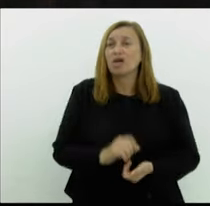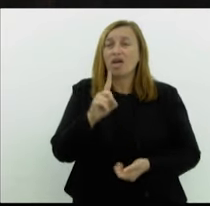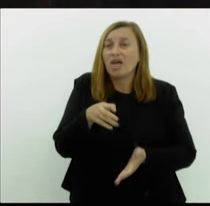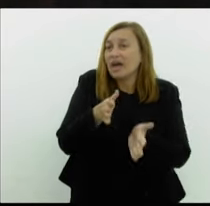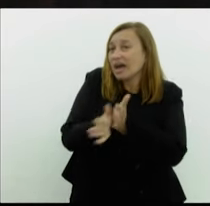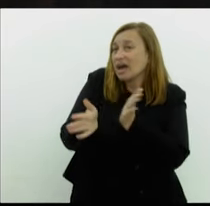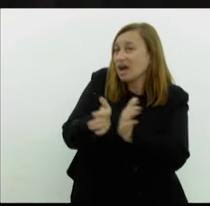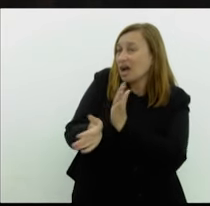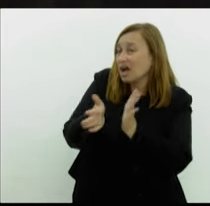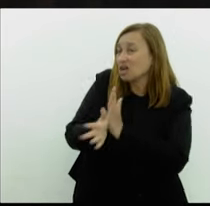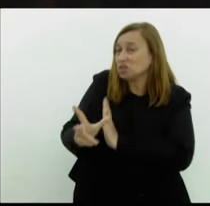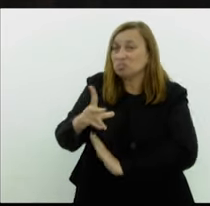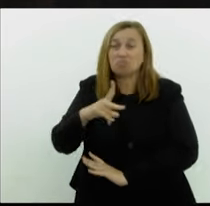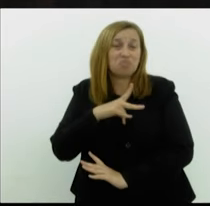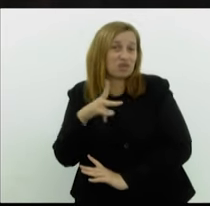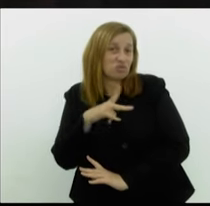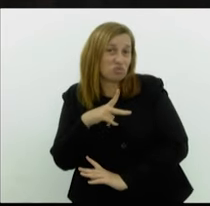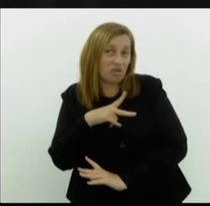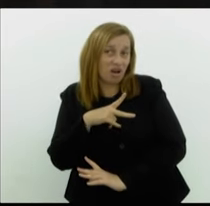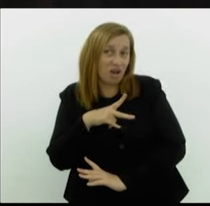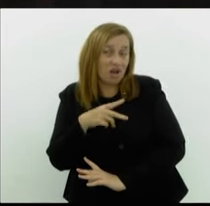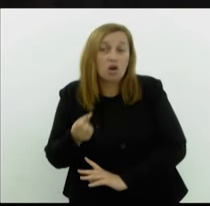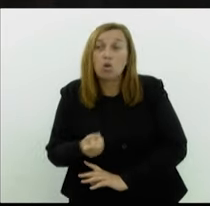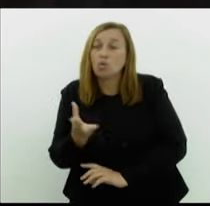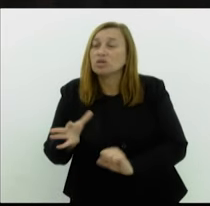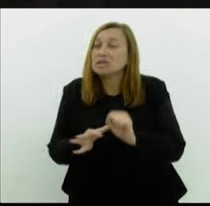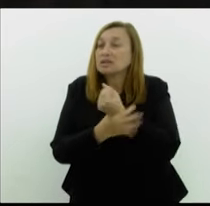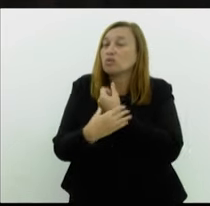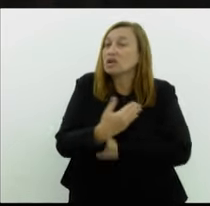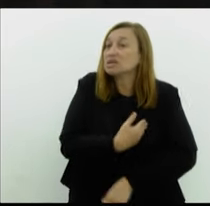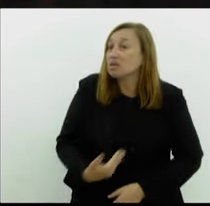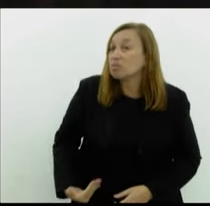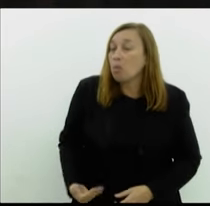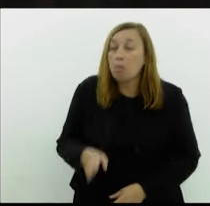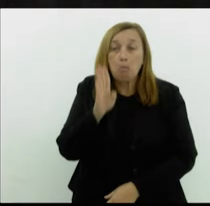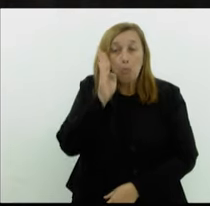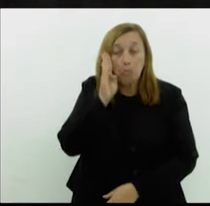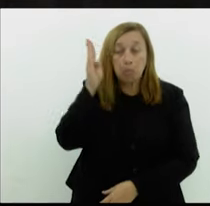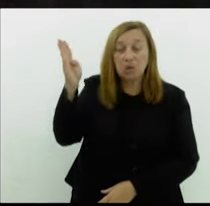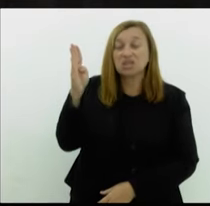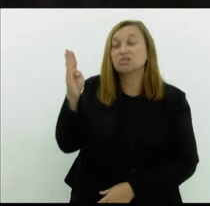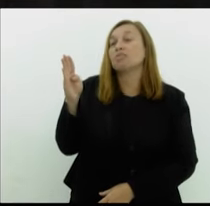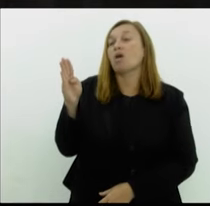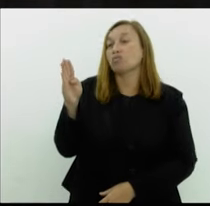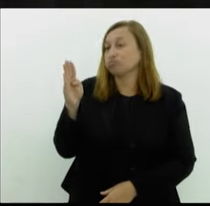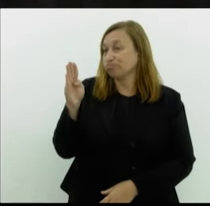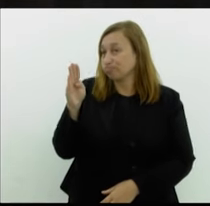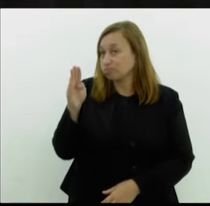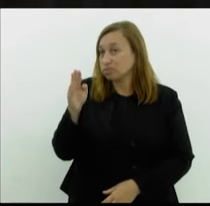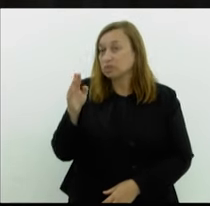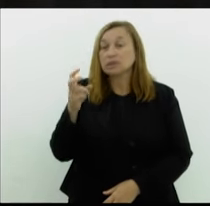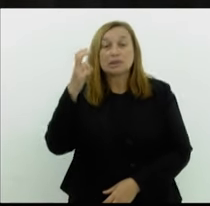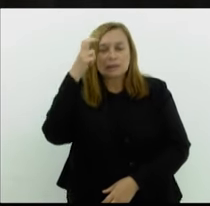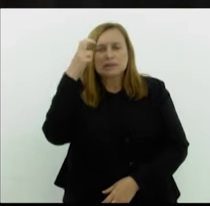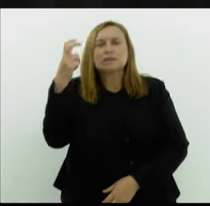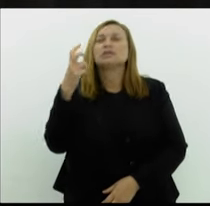em pessoal, quando segurança pública é primordialmente inteligência,